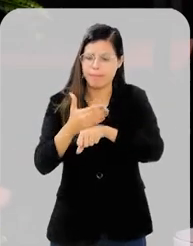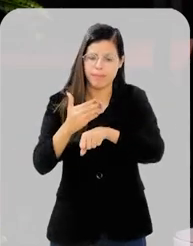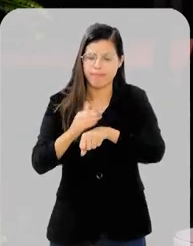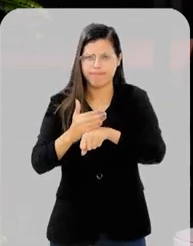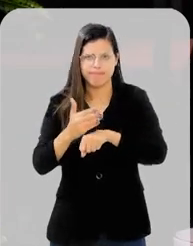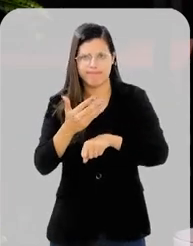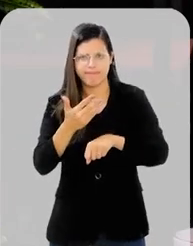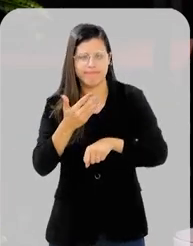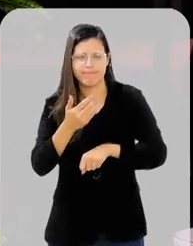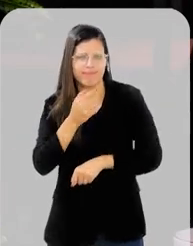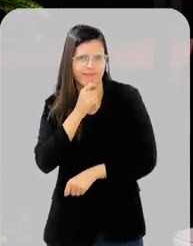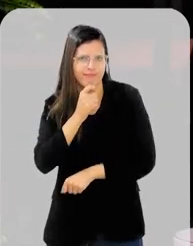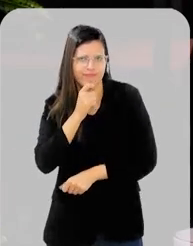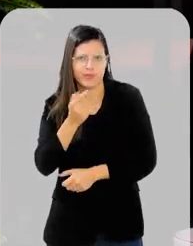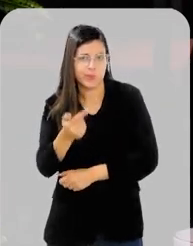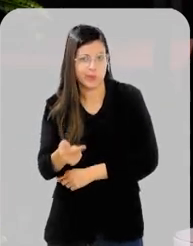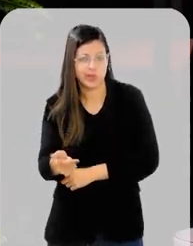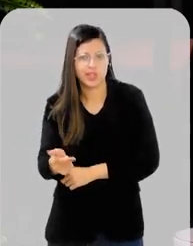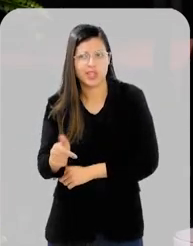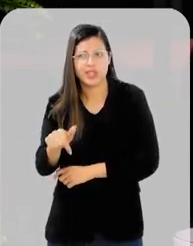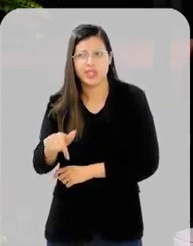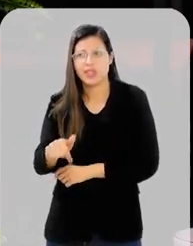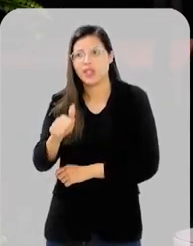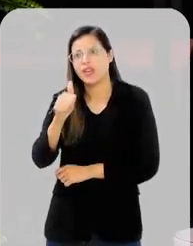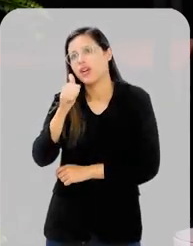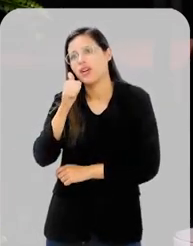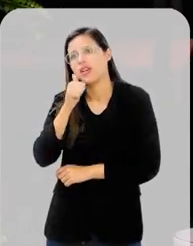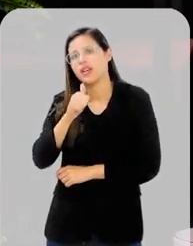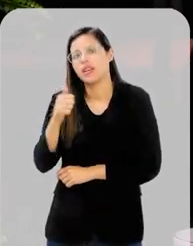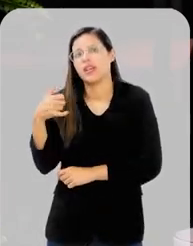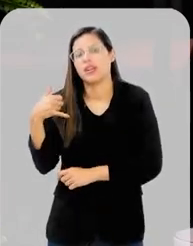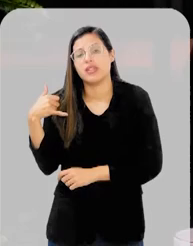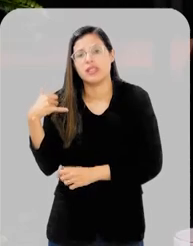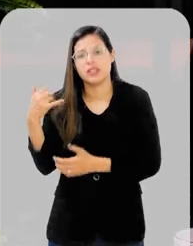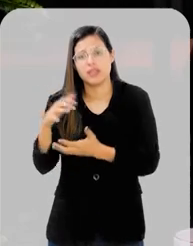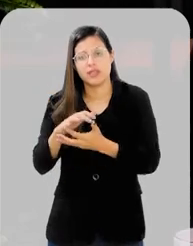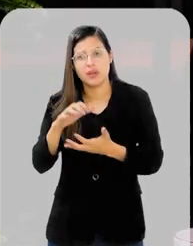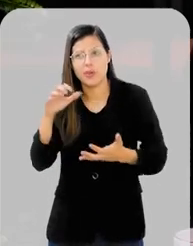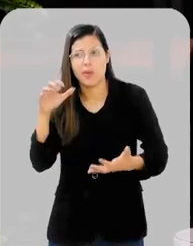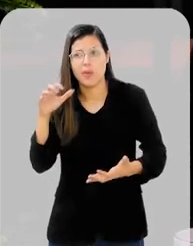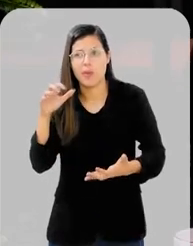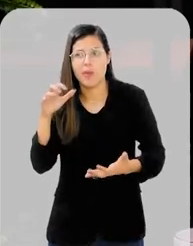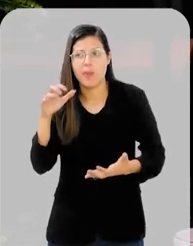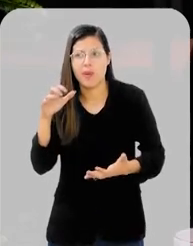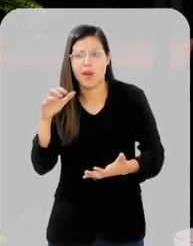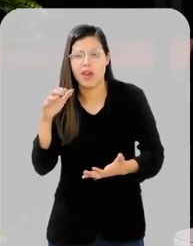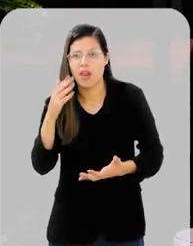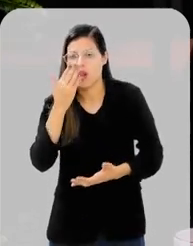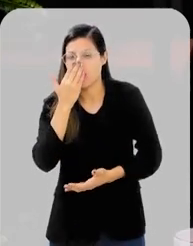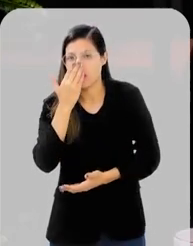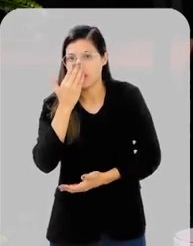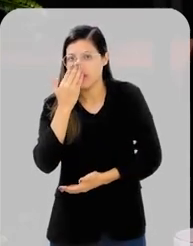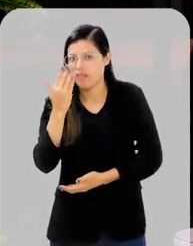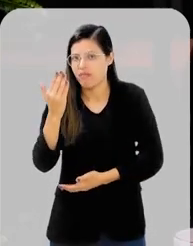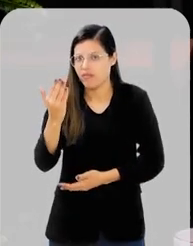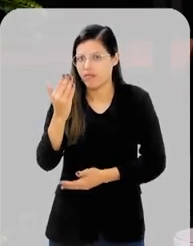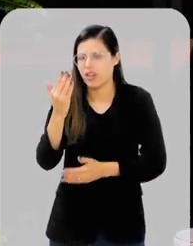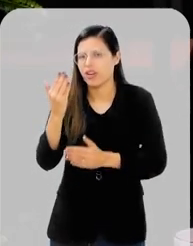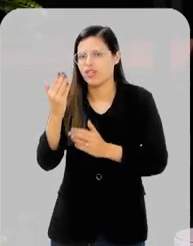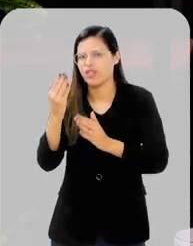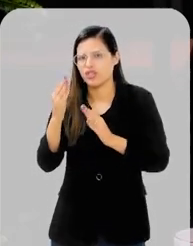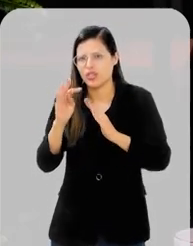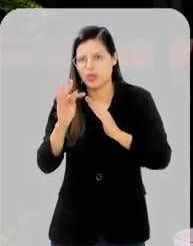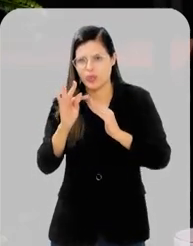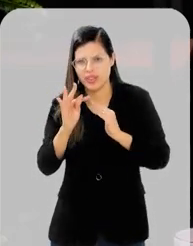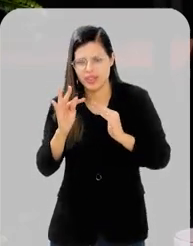nada e aquela aquela senhora que tava ali na frente do do eh do templo que